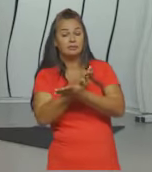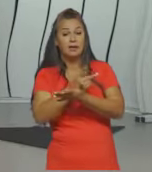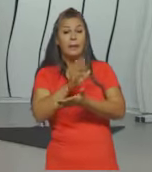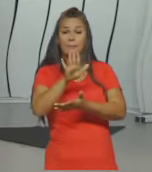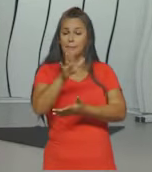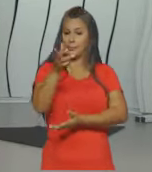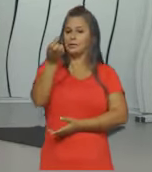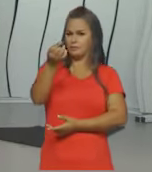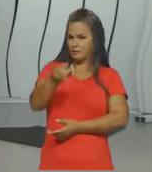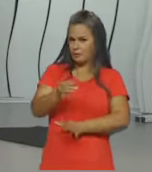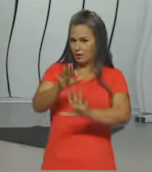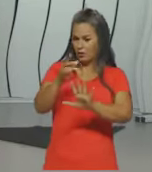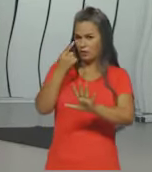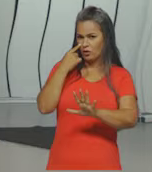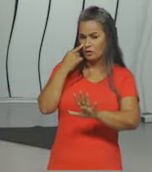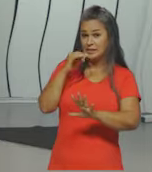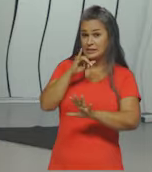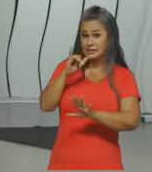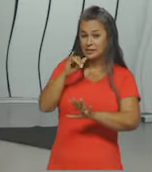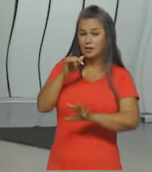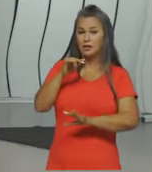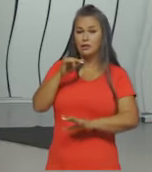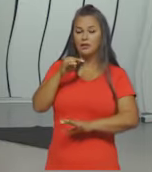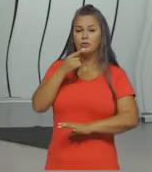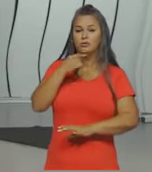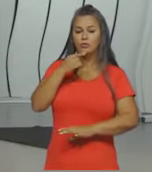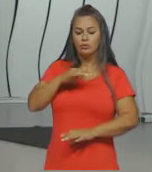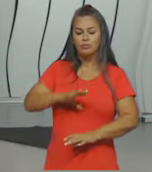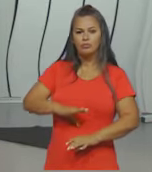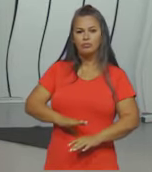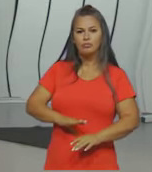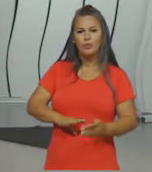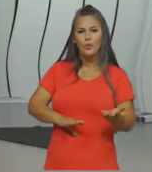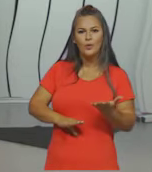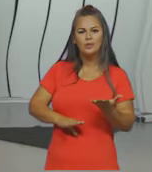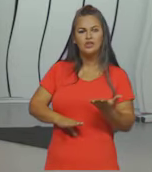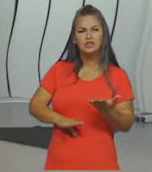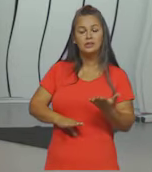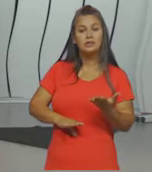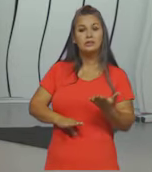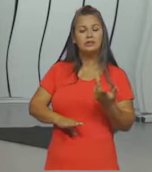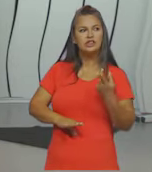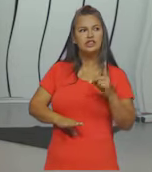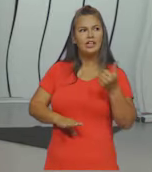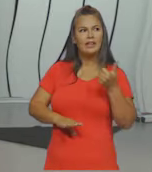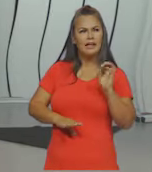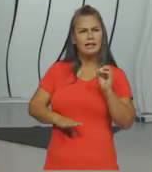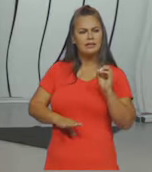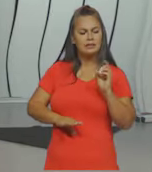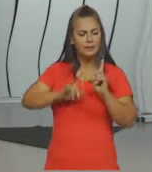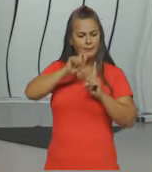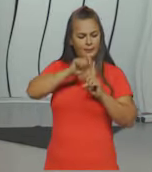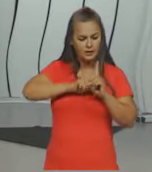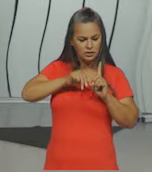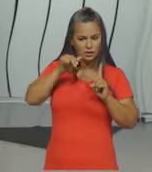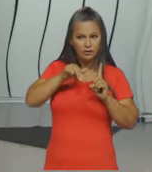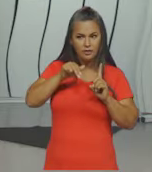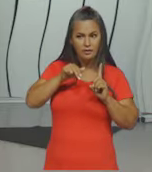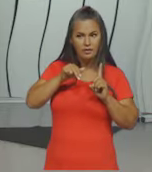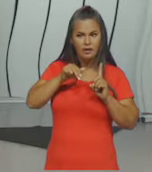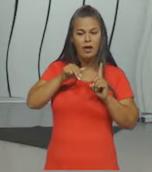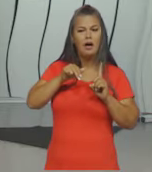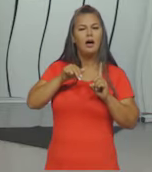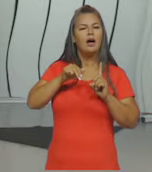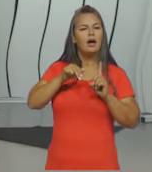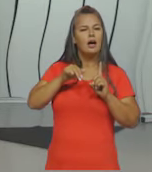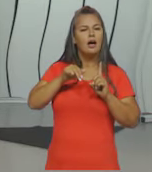calendário, vai pedir a mamãe um calendário e vai anotar. Menstruei hoje dia 10, mês de novembro. No outro